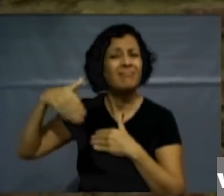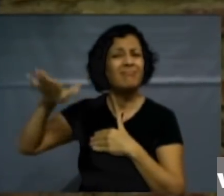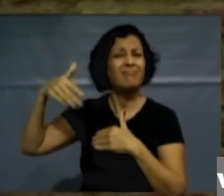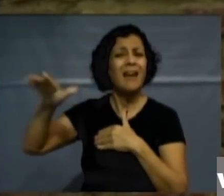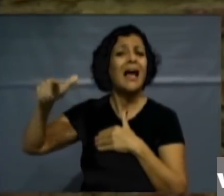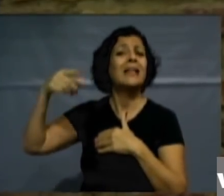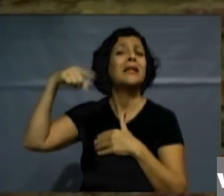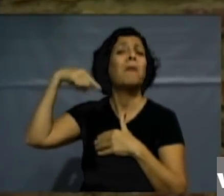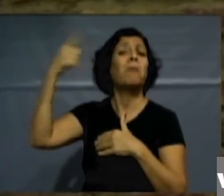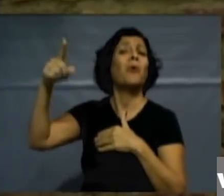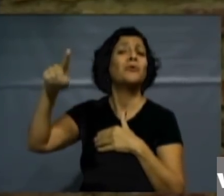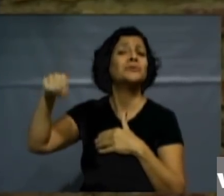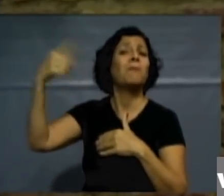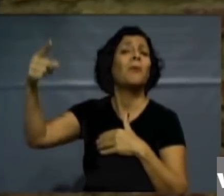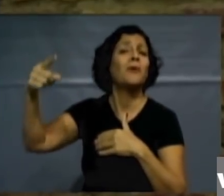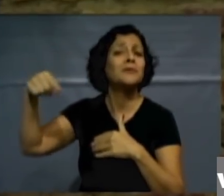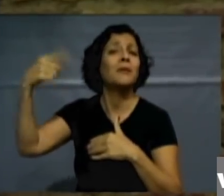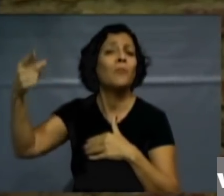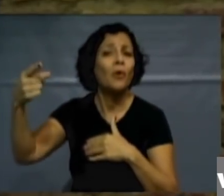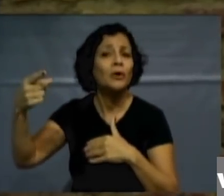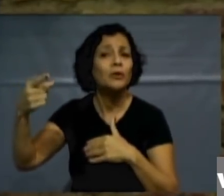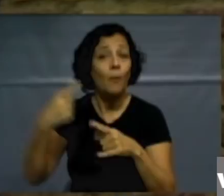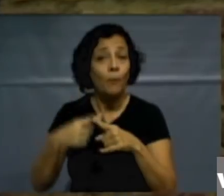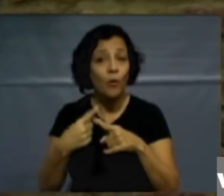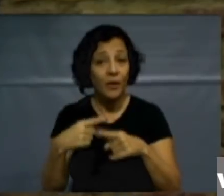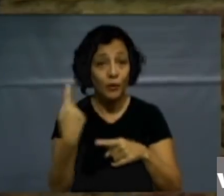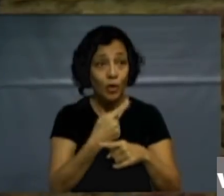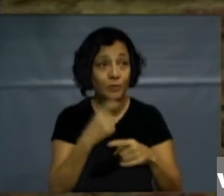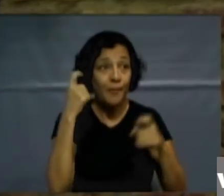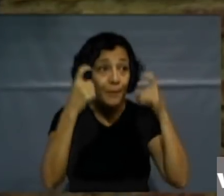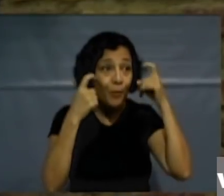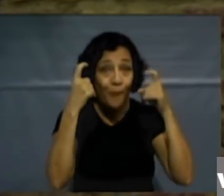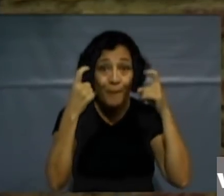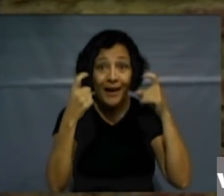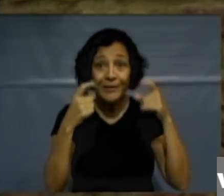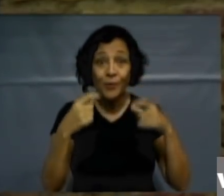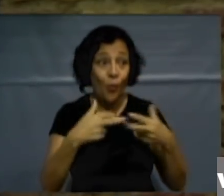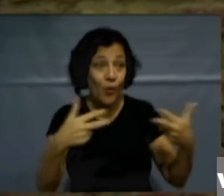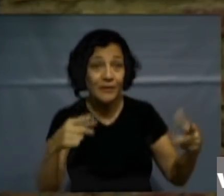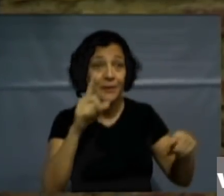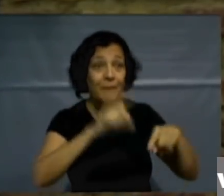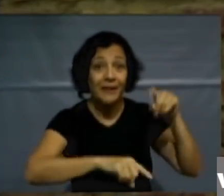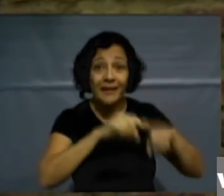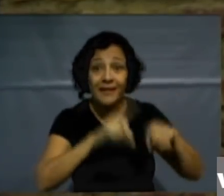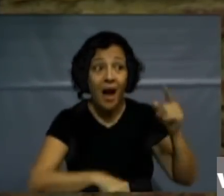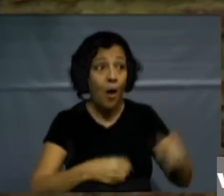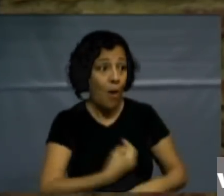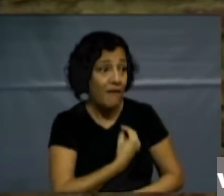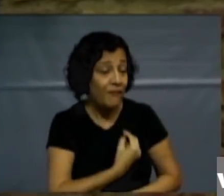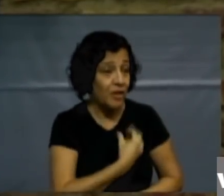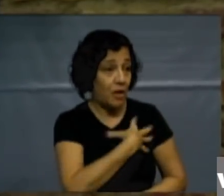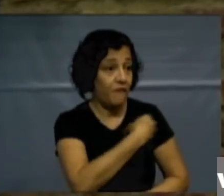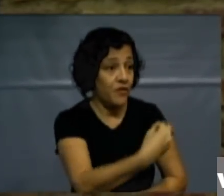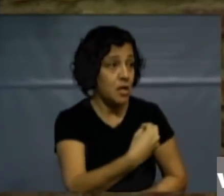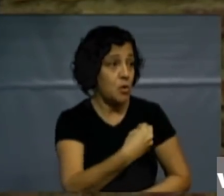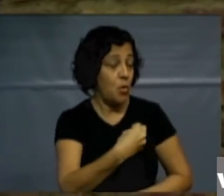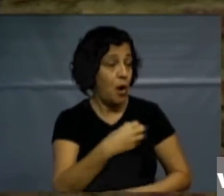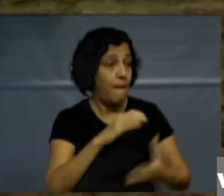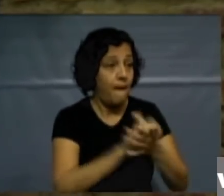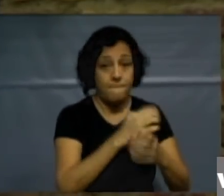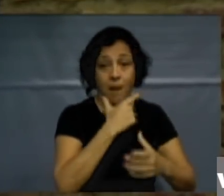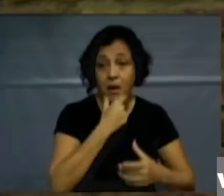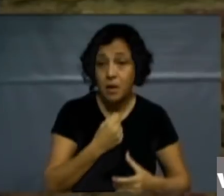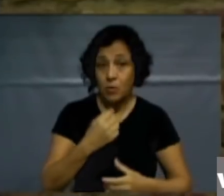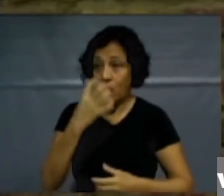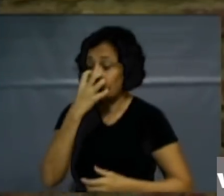Ficamos muito preocupados com a vida material, com a vida do filho, com a vida da filha, com a vida do esposo, do tio, da avó, do cachorro,